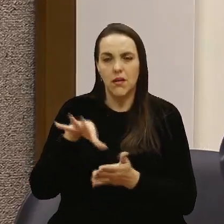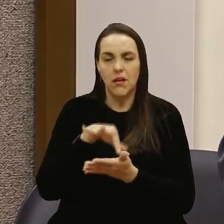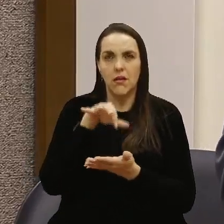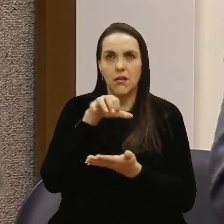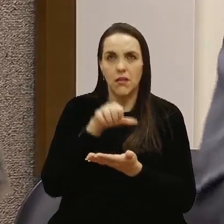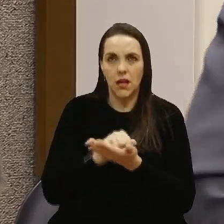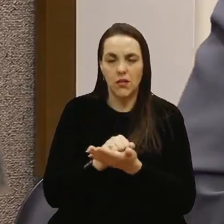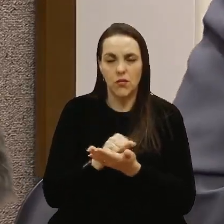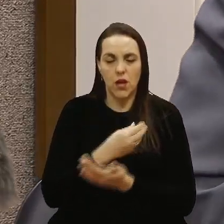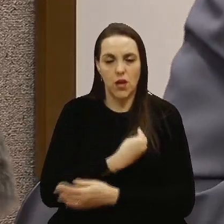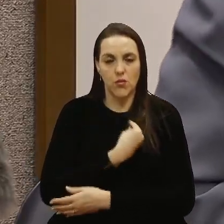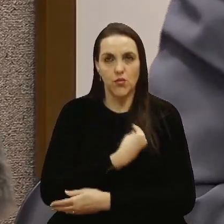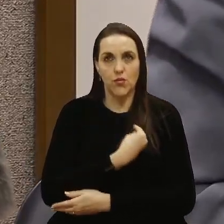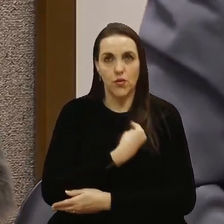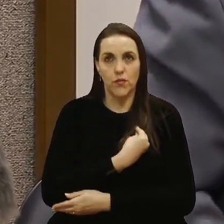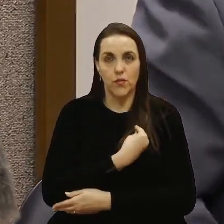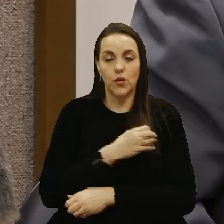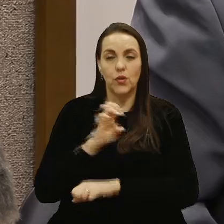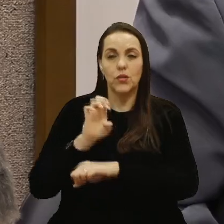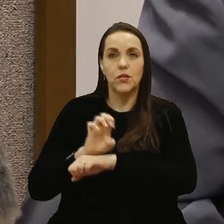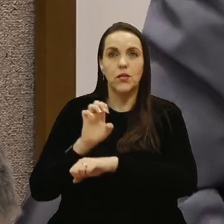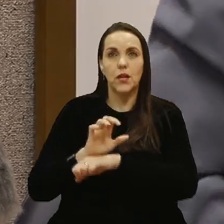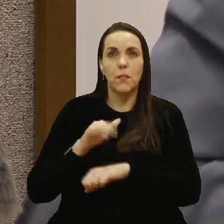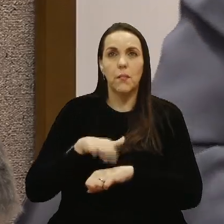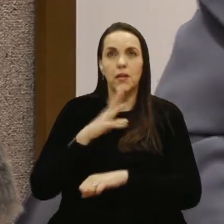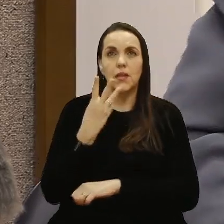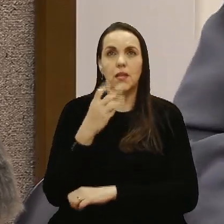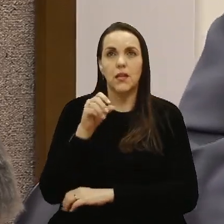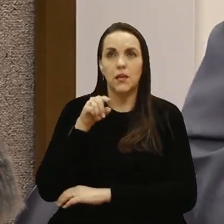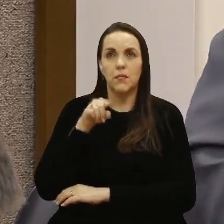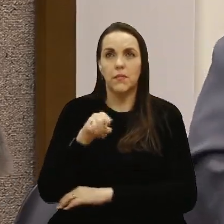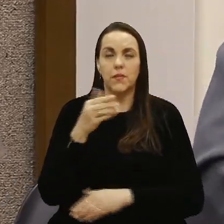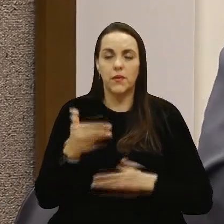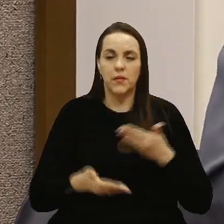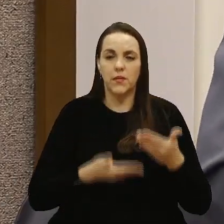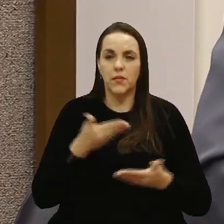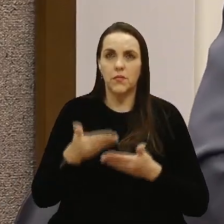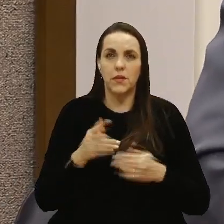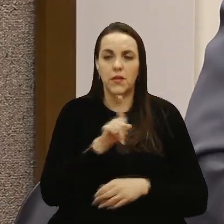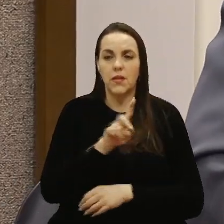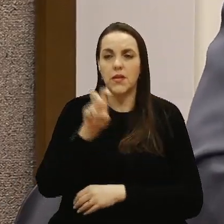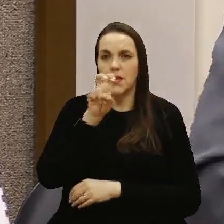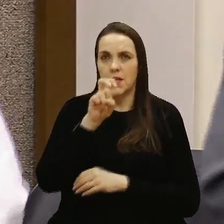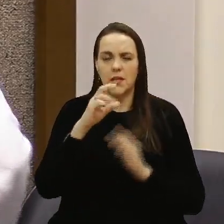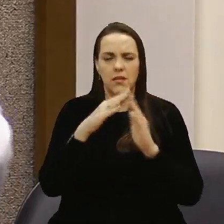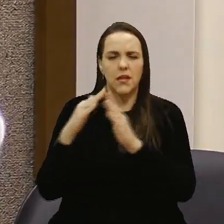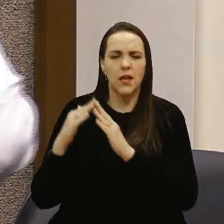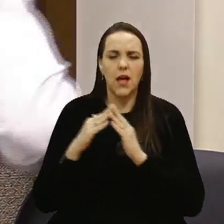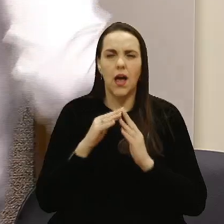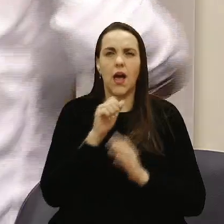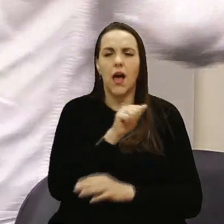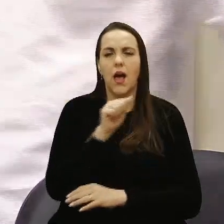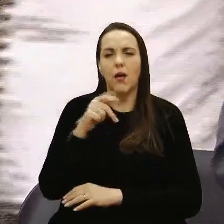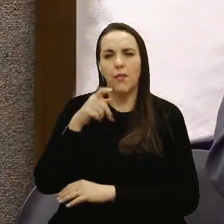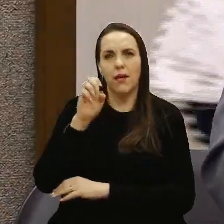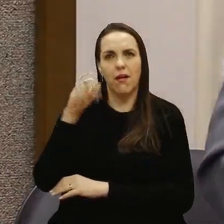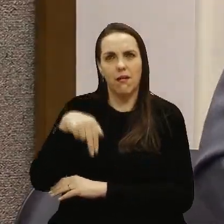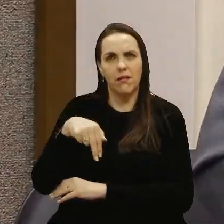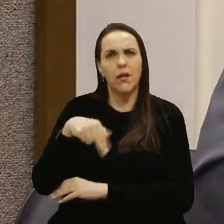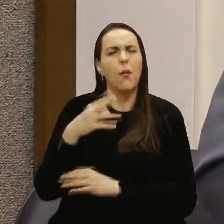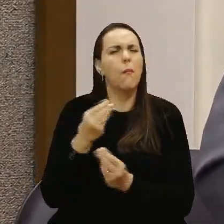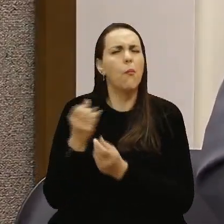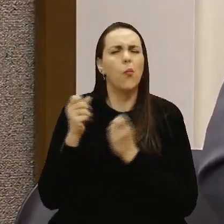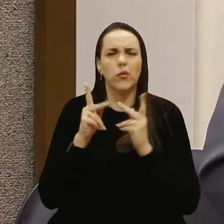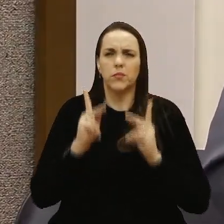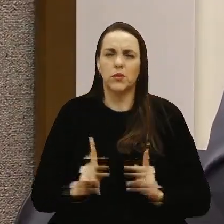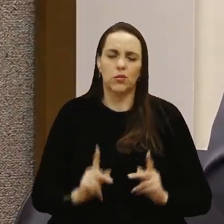cadastros ativos e no estado mais de 30 mil atendimentos nas 15 casas da APECAM. É muita gente com câncer. Então, o apoio